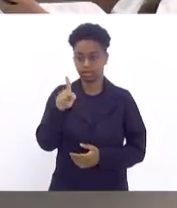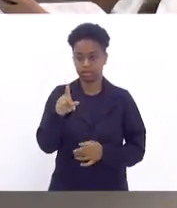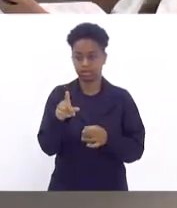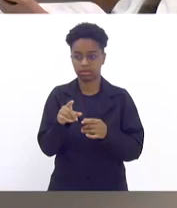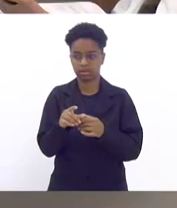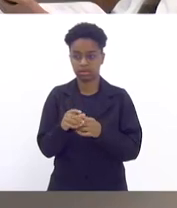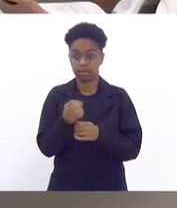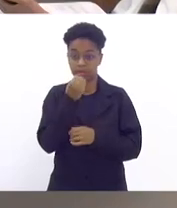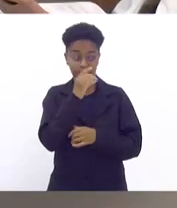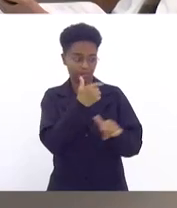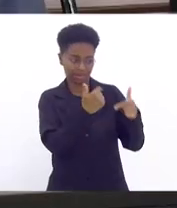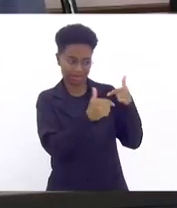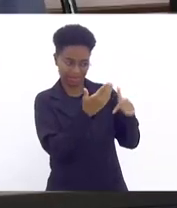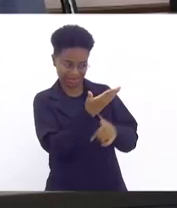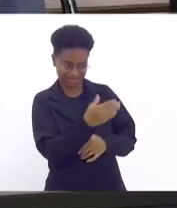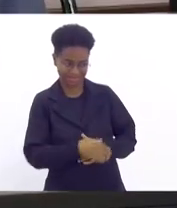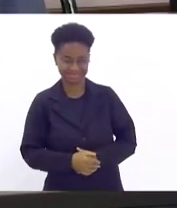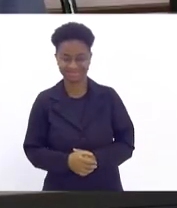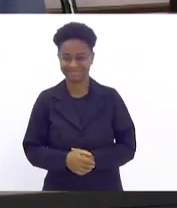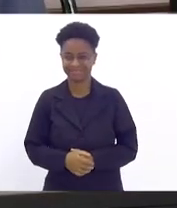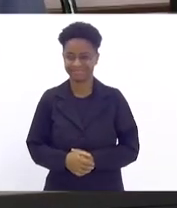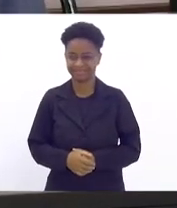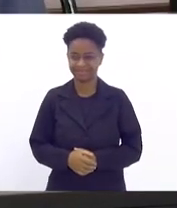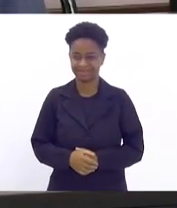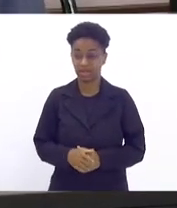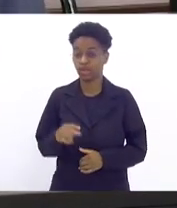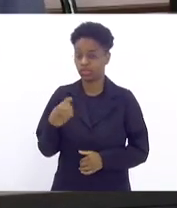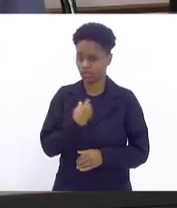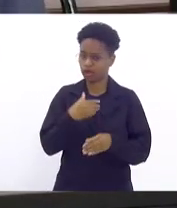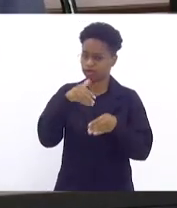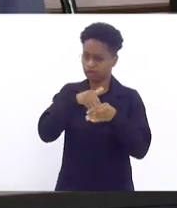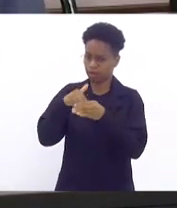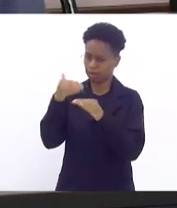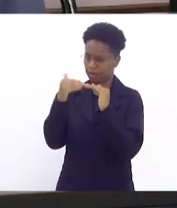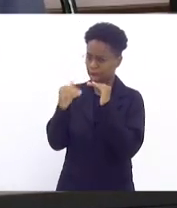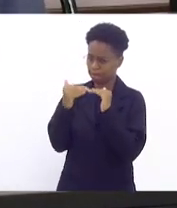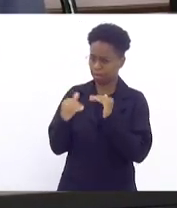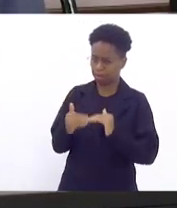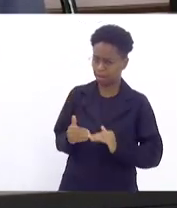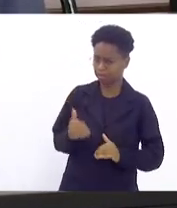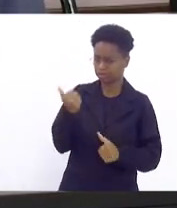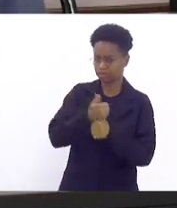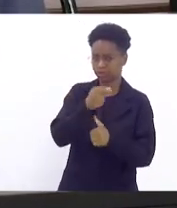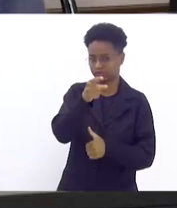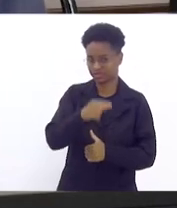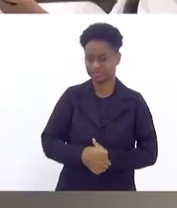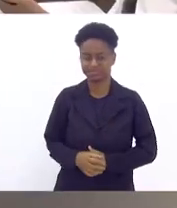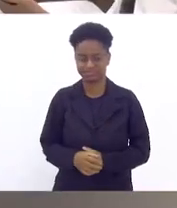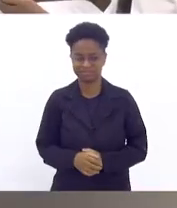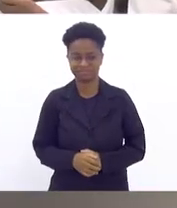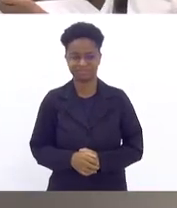bom trabalho estaremos aqui com os votos divergentes e substituindo